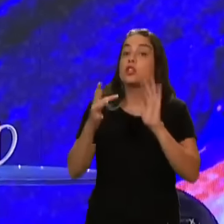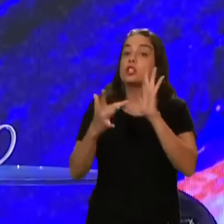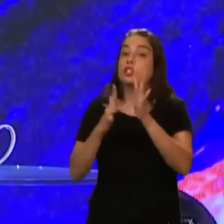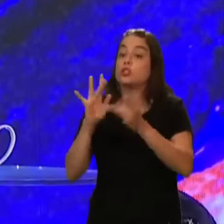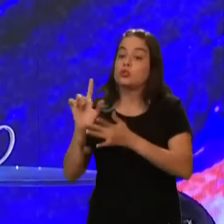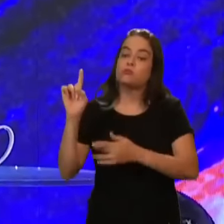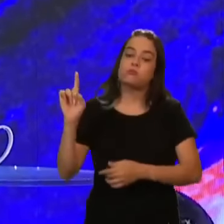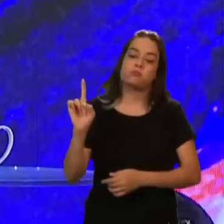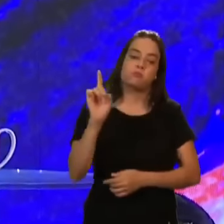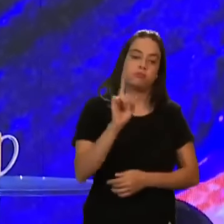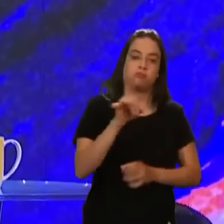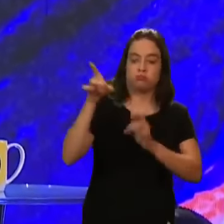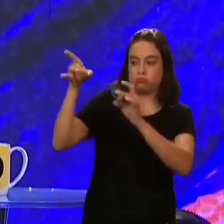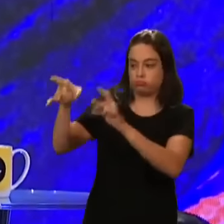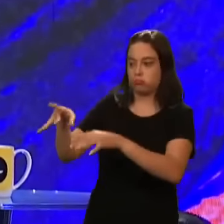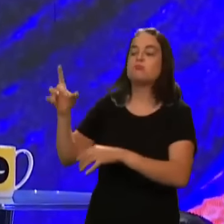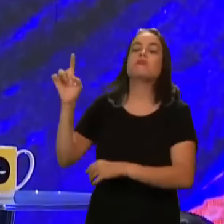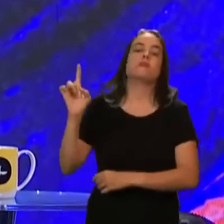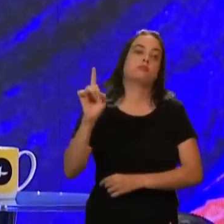Jesus dali.